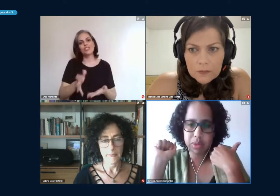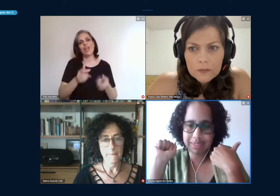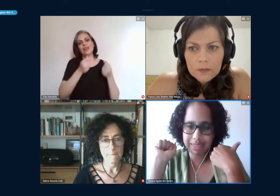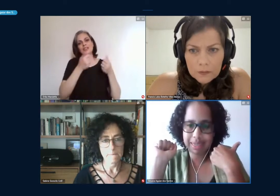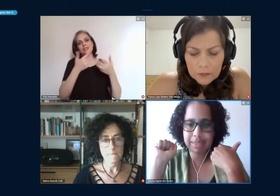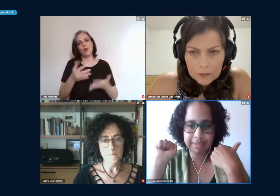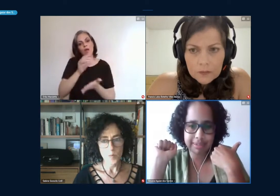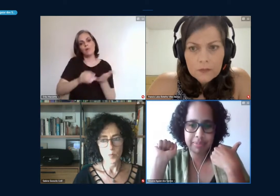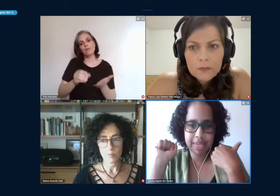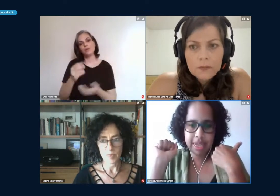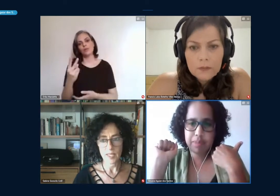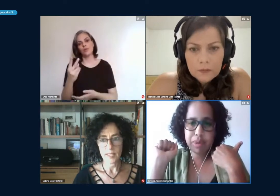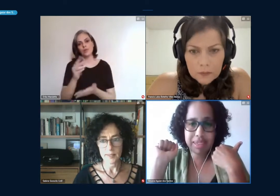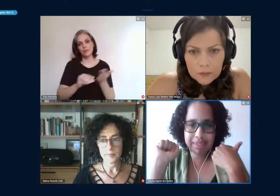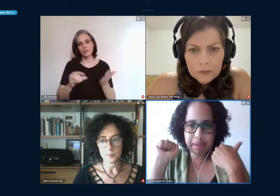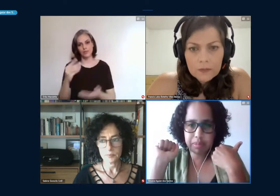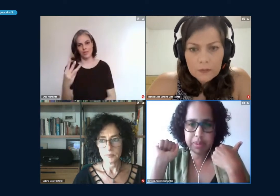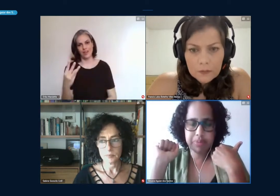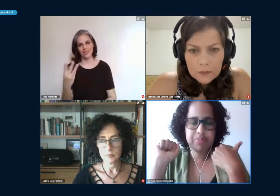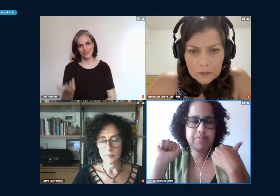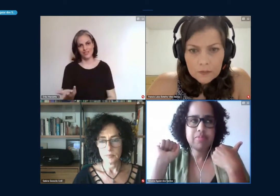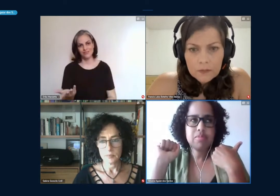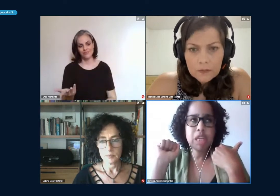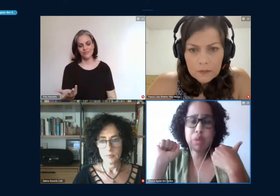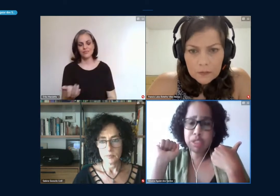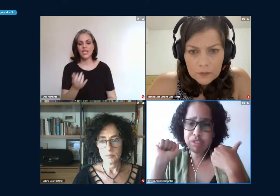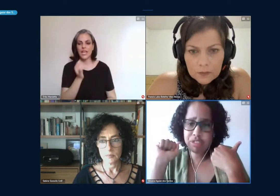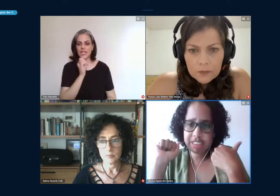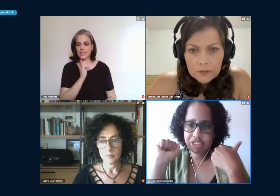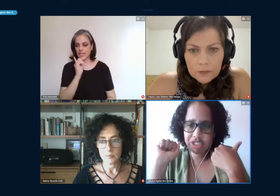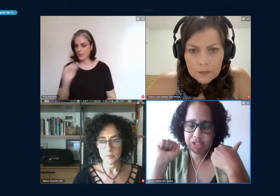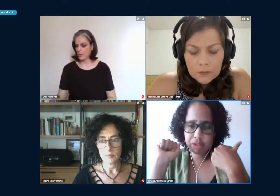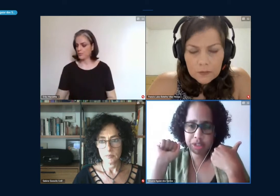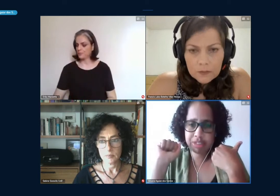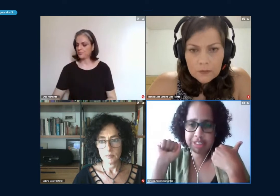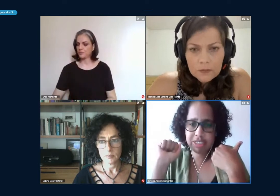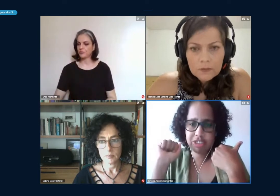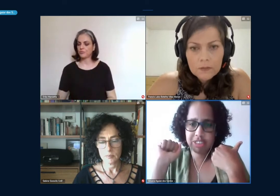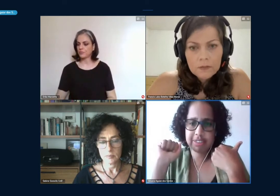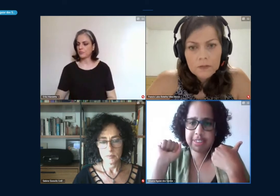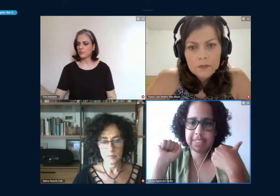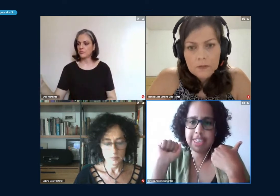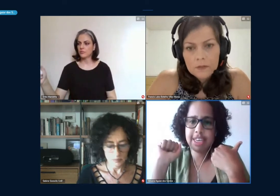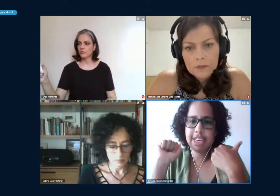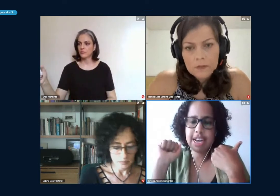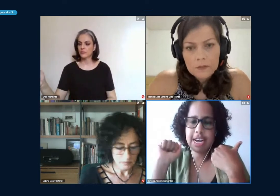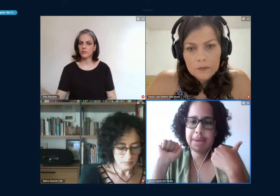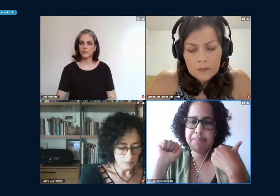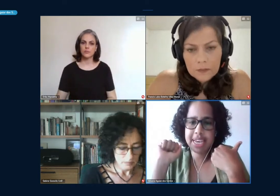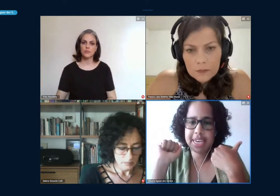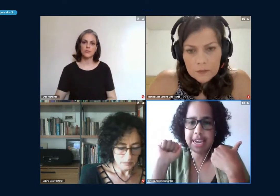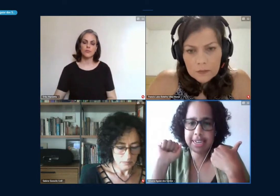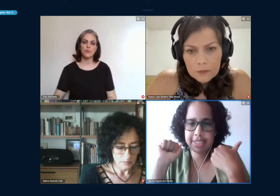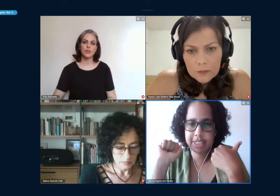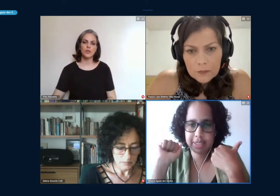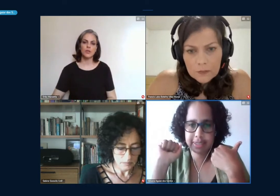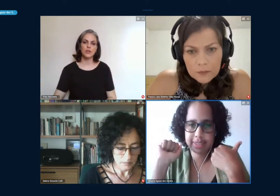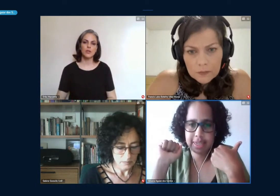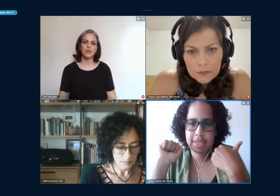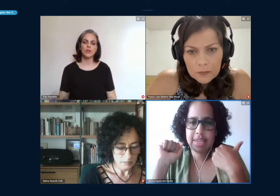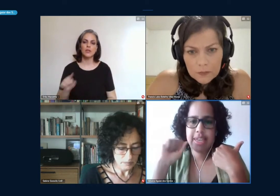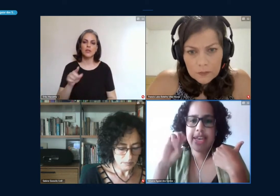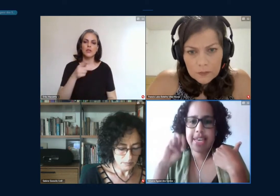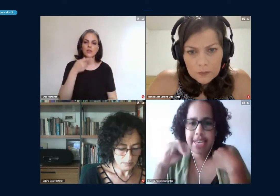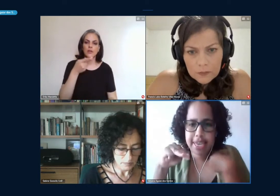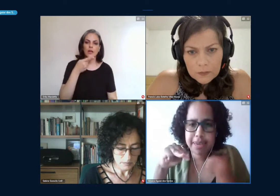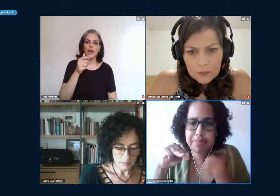dois e três, por exemplo, quando você diz que a mailartes